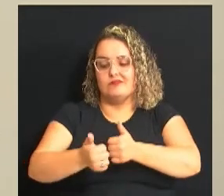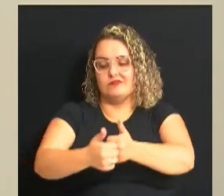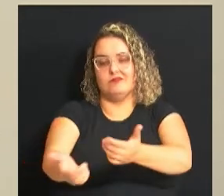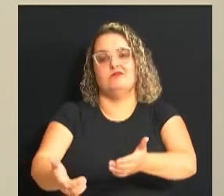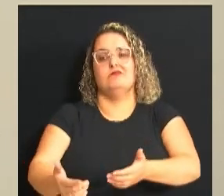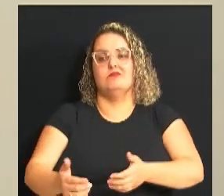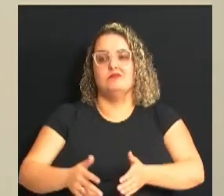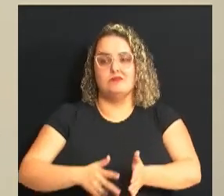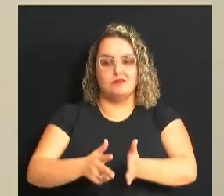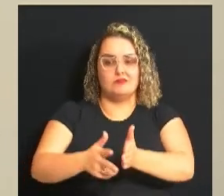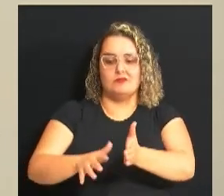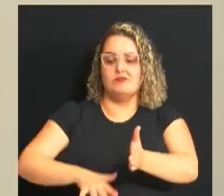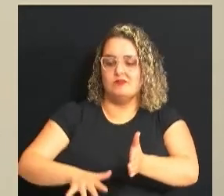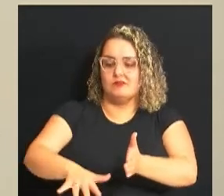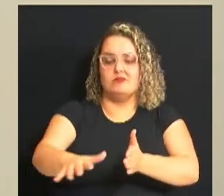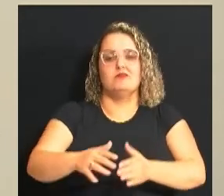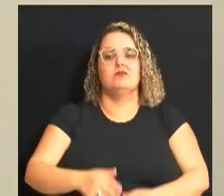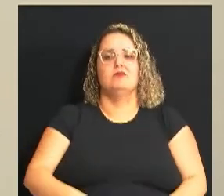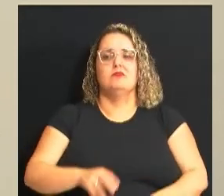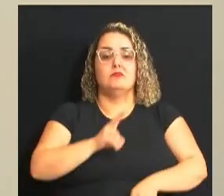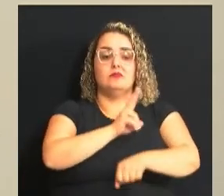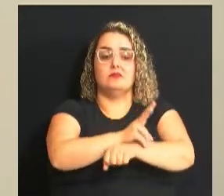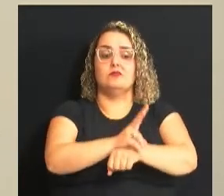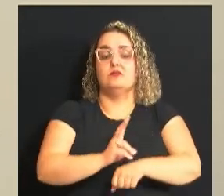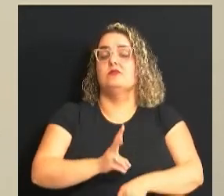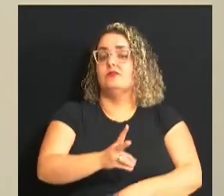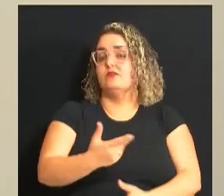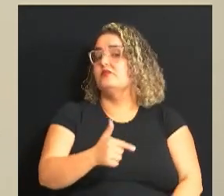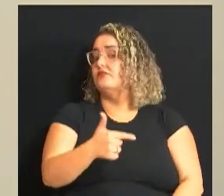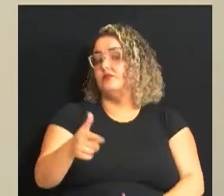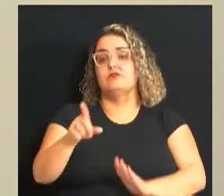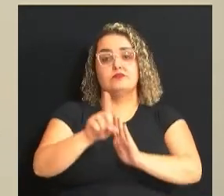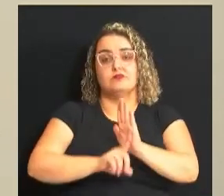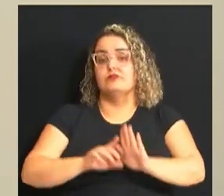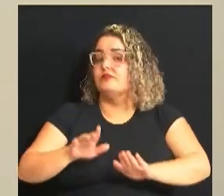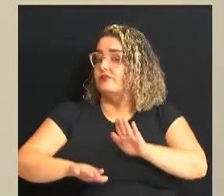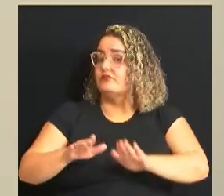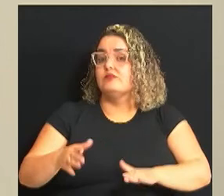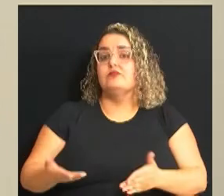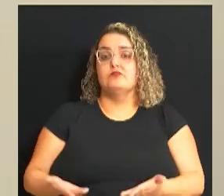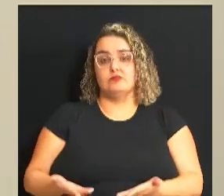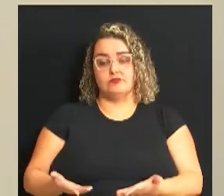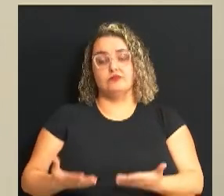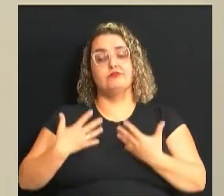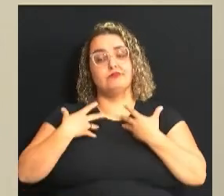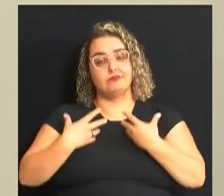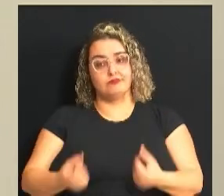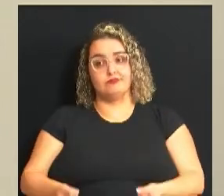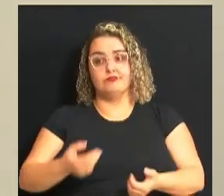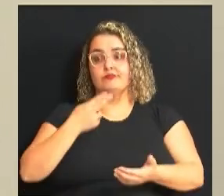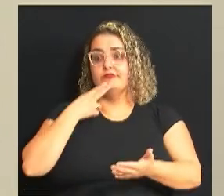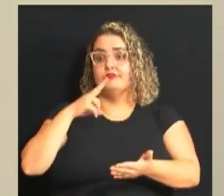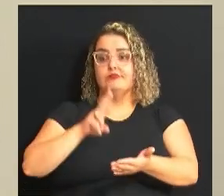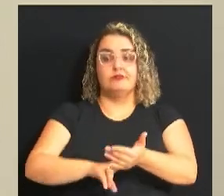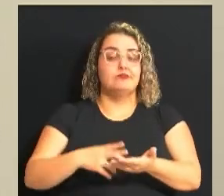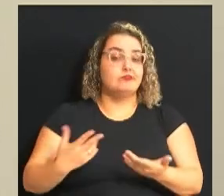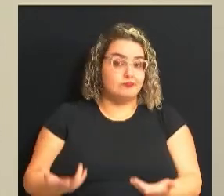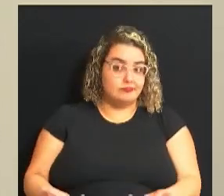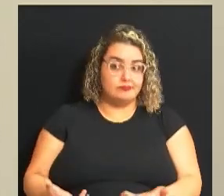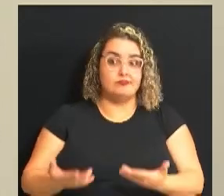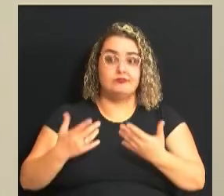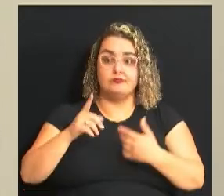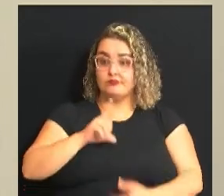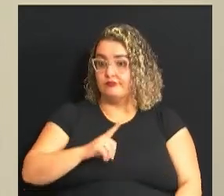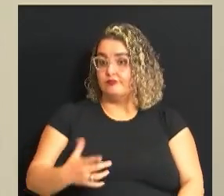de áreas de proteções permanentes, sem o direito muitas vezes de receber correspondência, de ter o seu